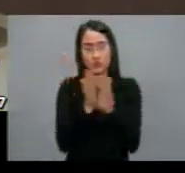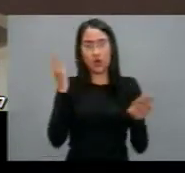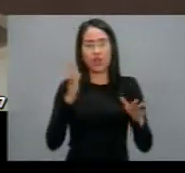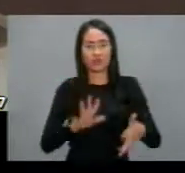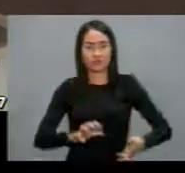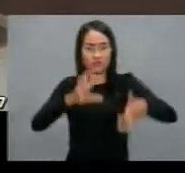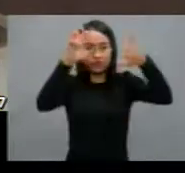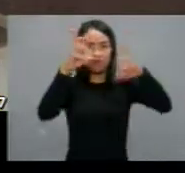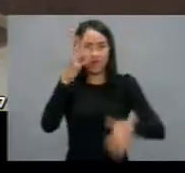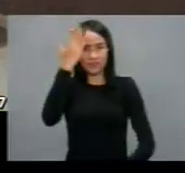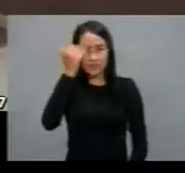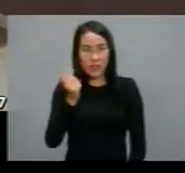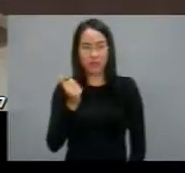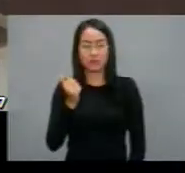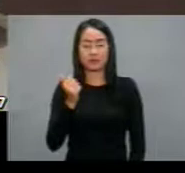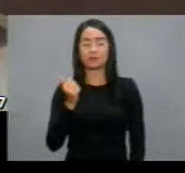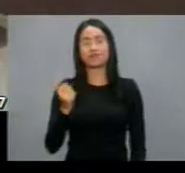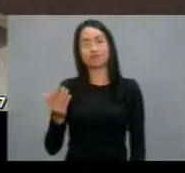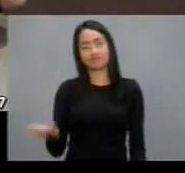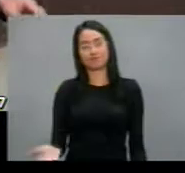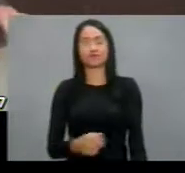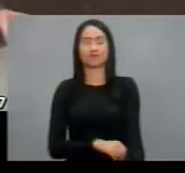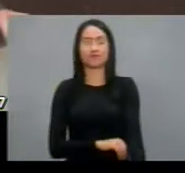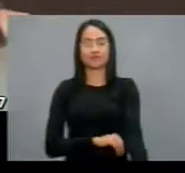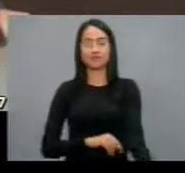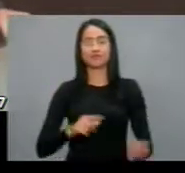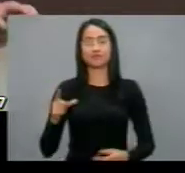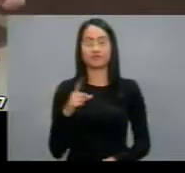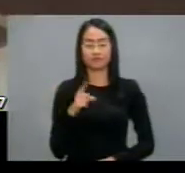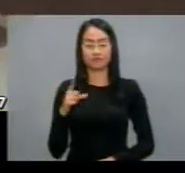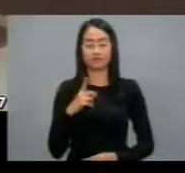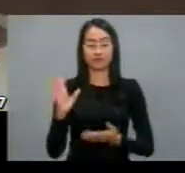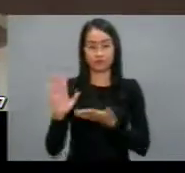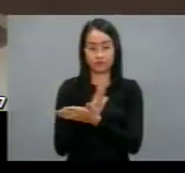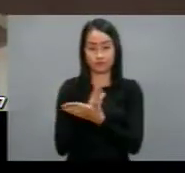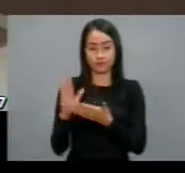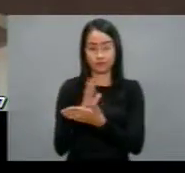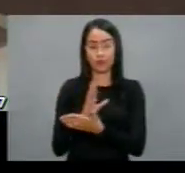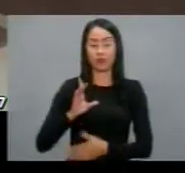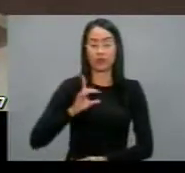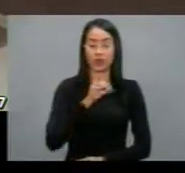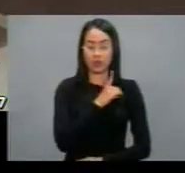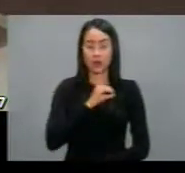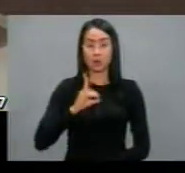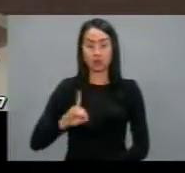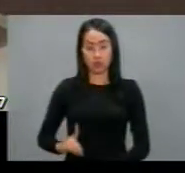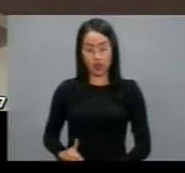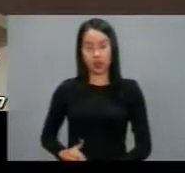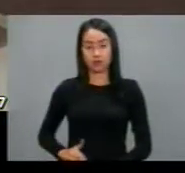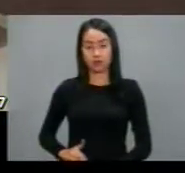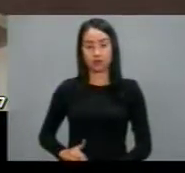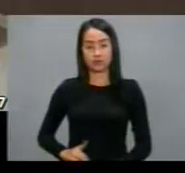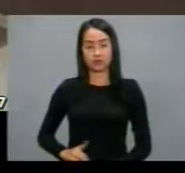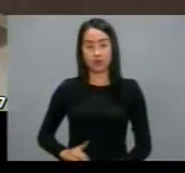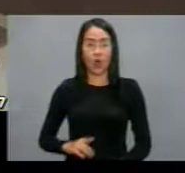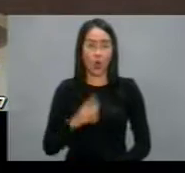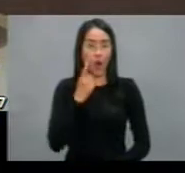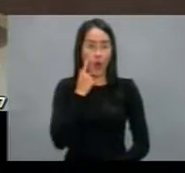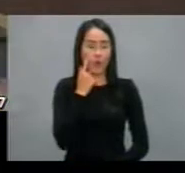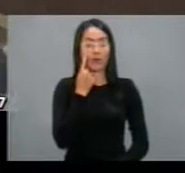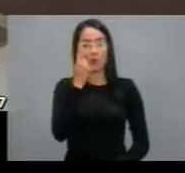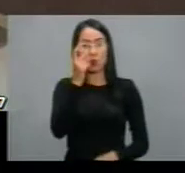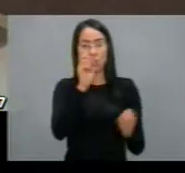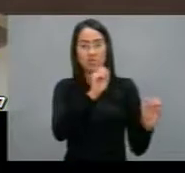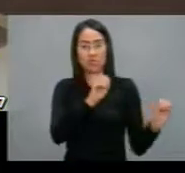seja, você tem parlamentares que, inclusive, autorizam. Veja, uma semana